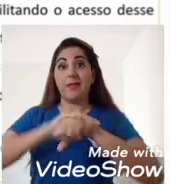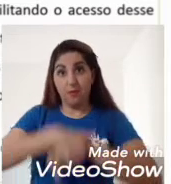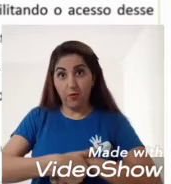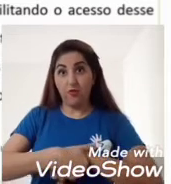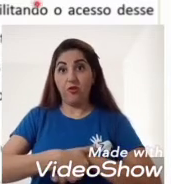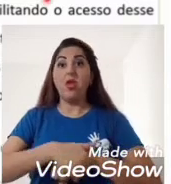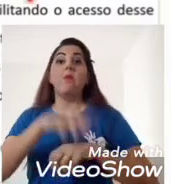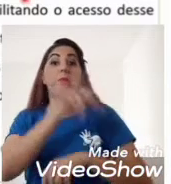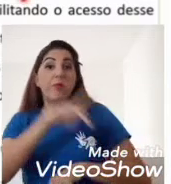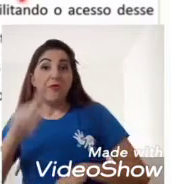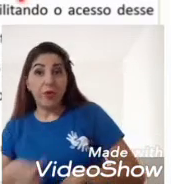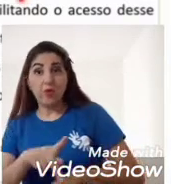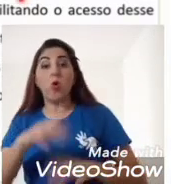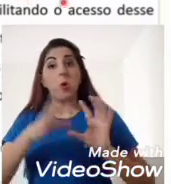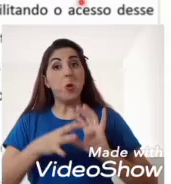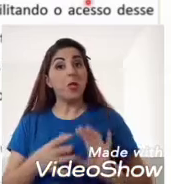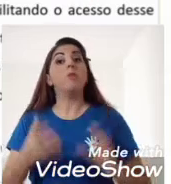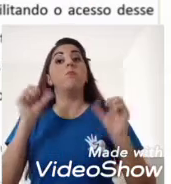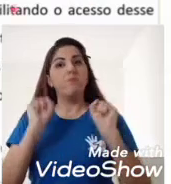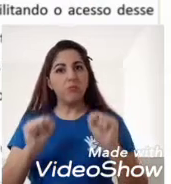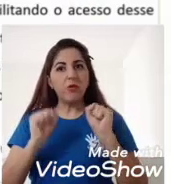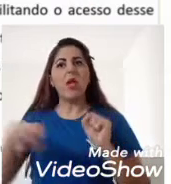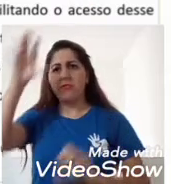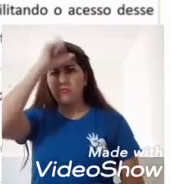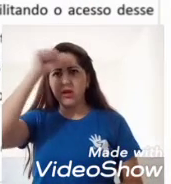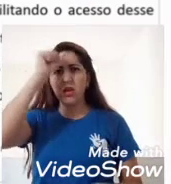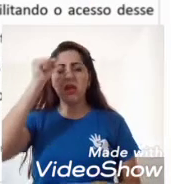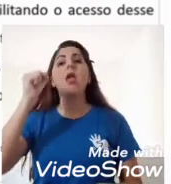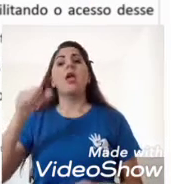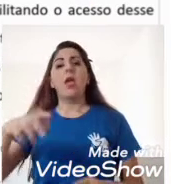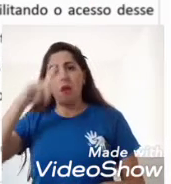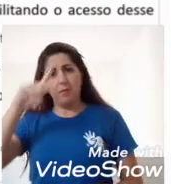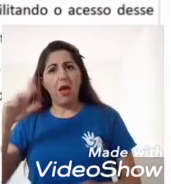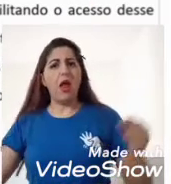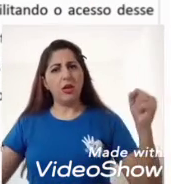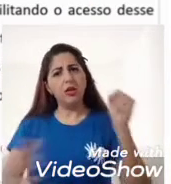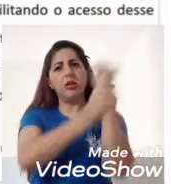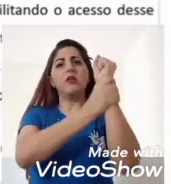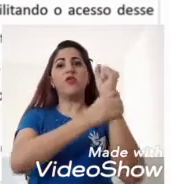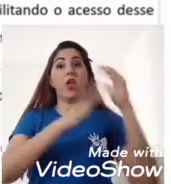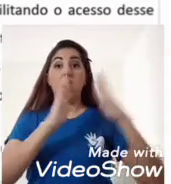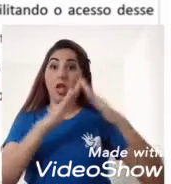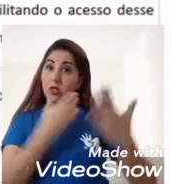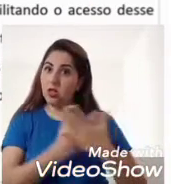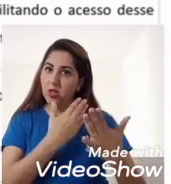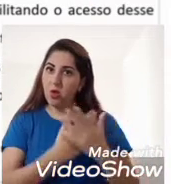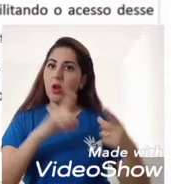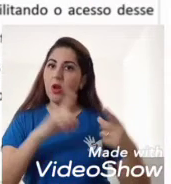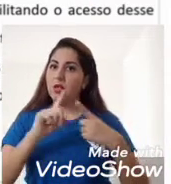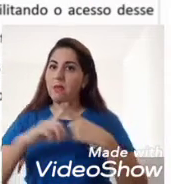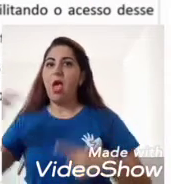para a maioria dos profissionais, de maneira a garantir que as escolas e as